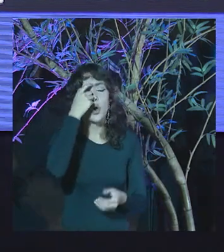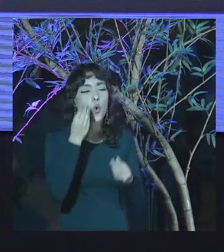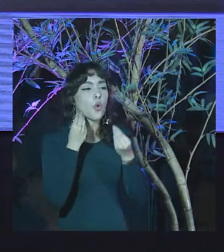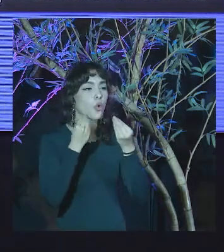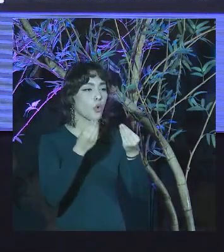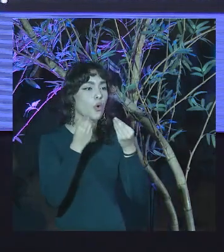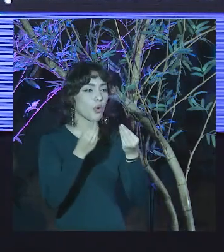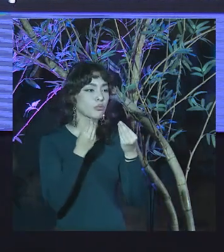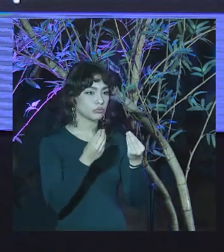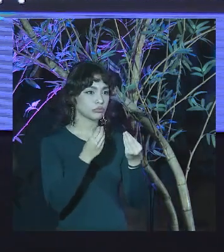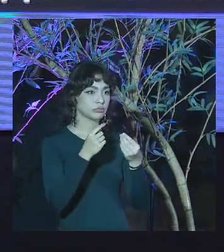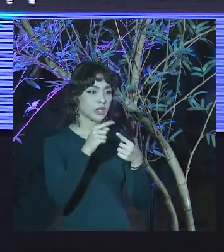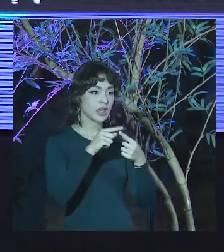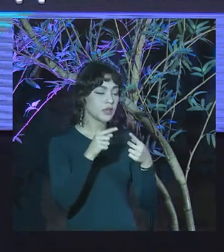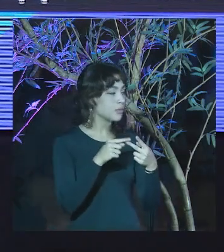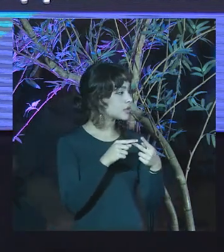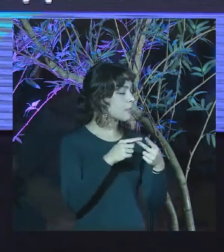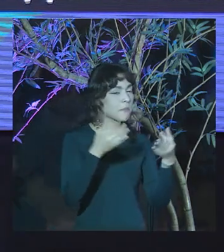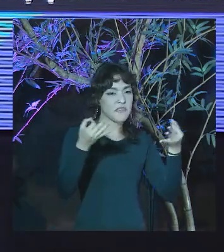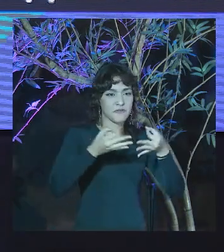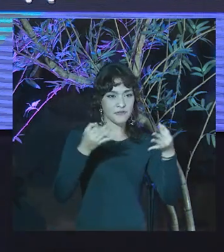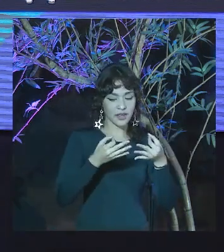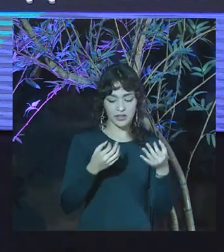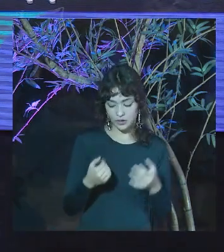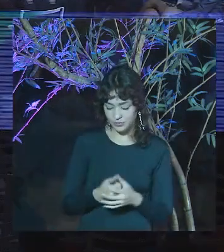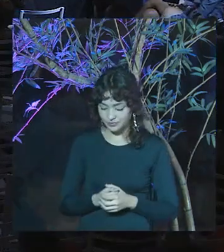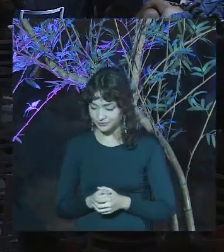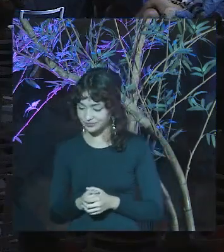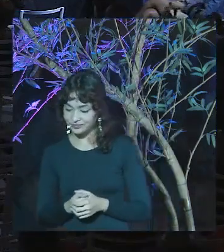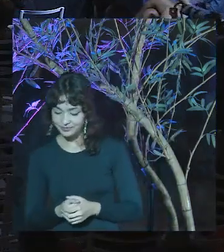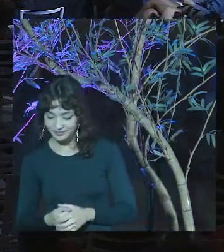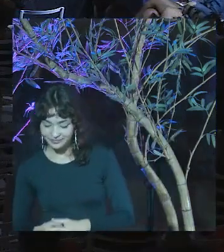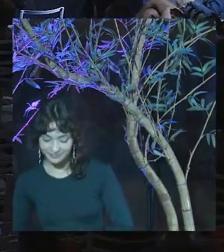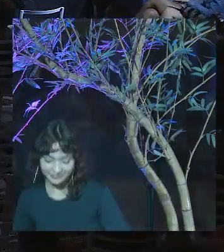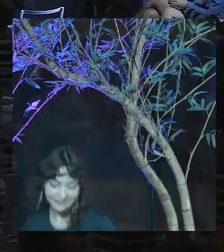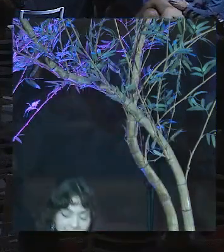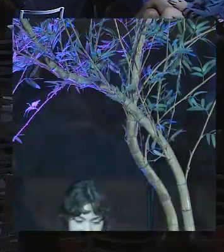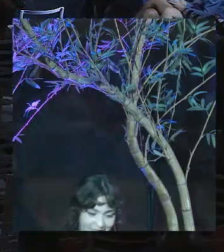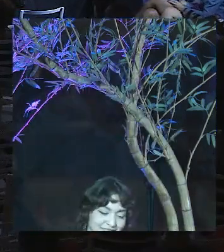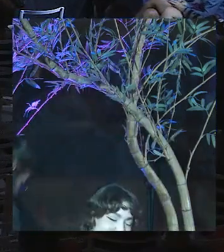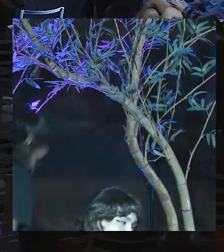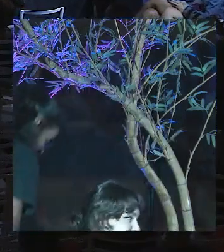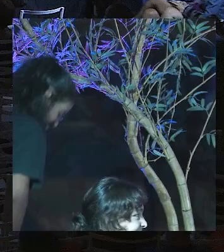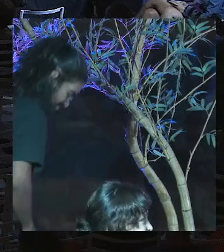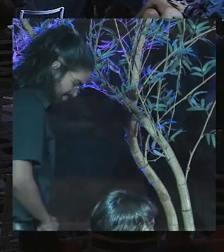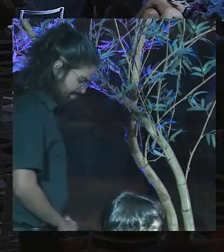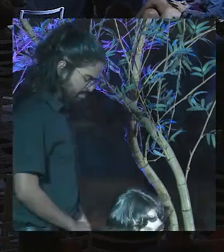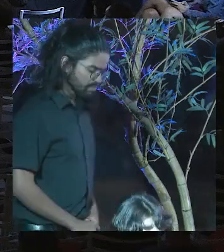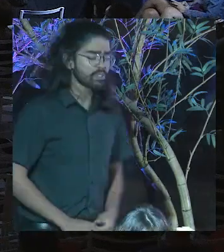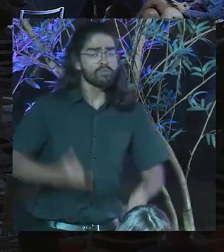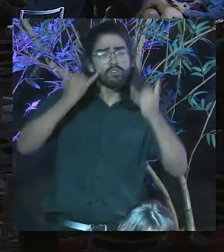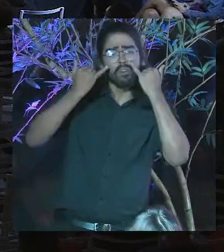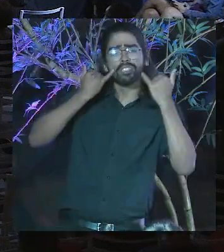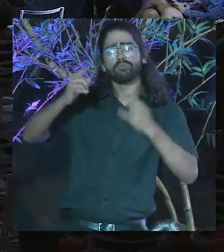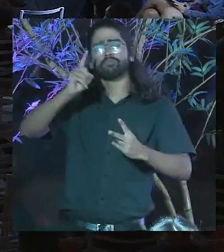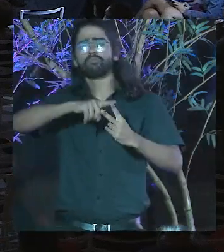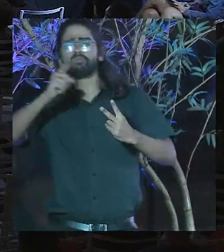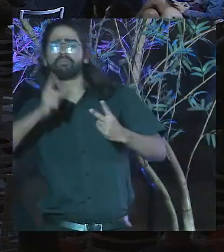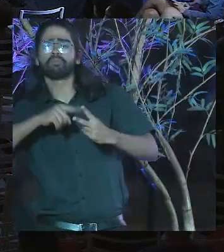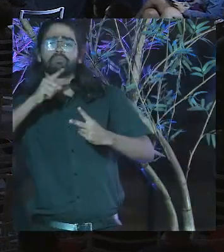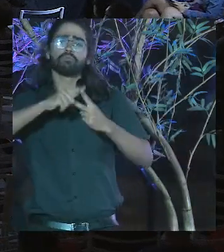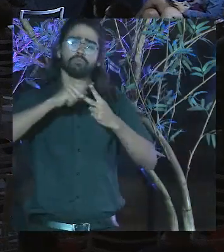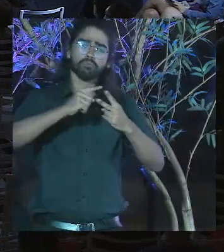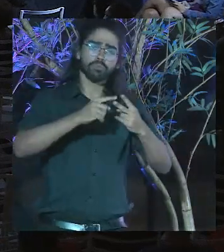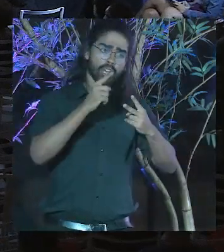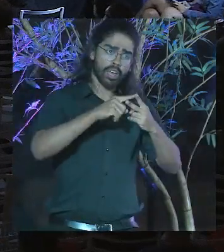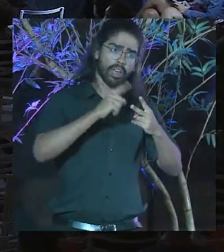a equação perfeita de uma informação? Uma informação é sempre composta por 2 coisas. Ela é composta por